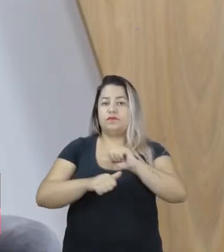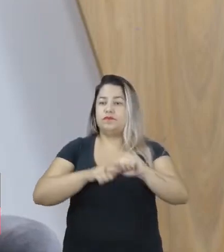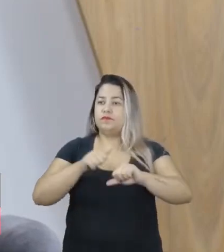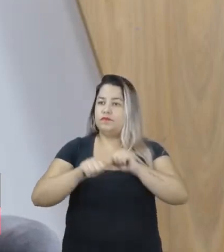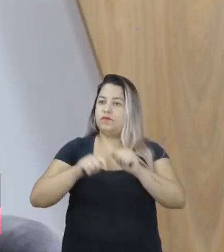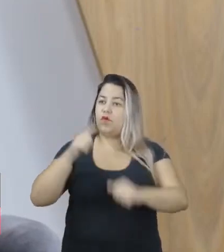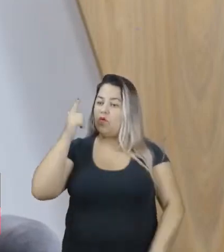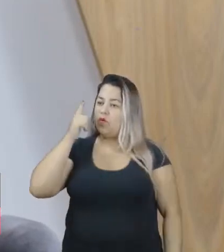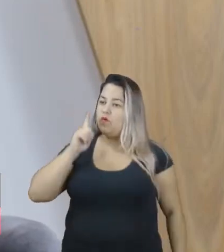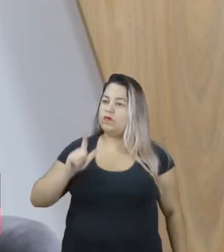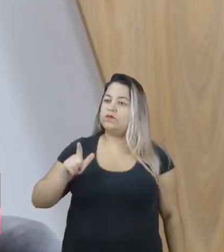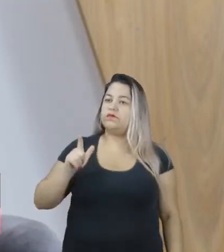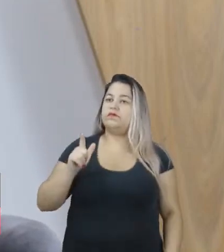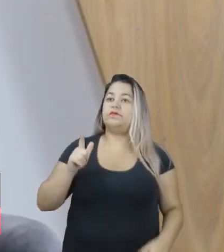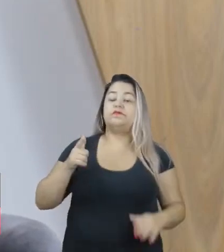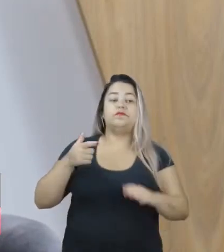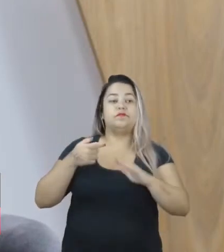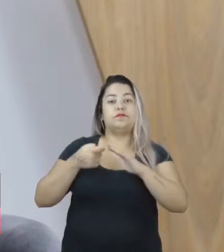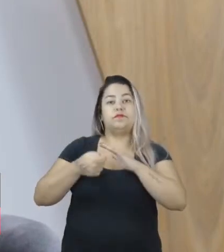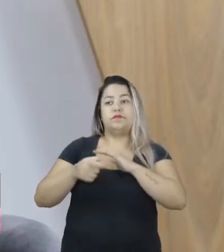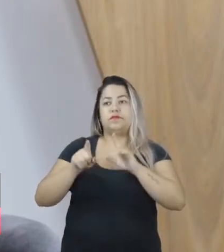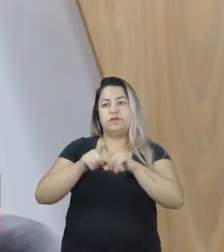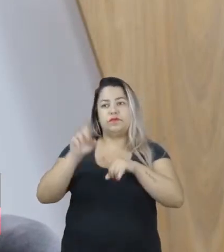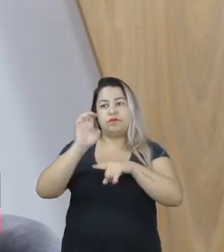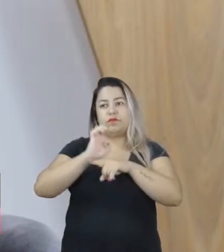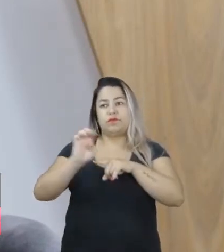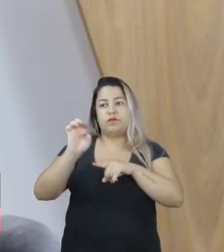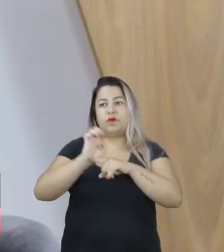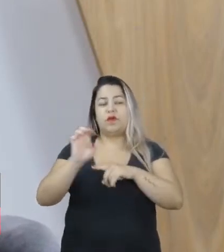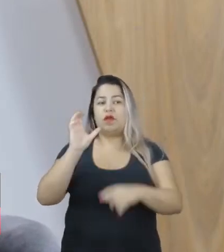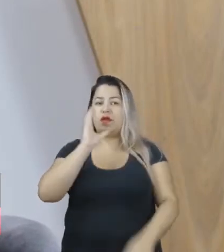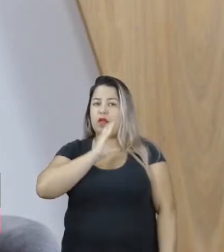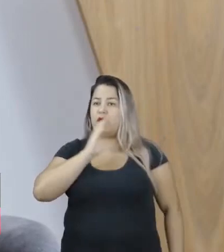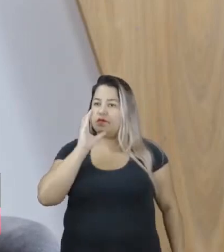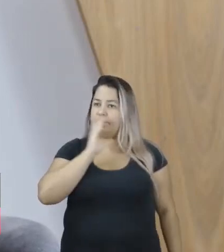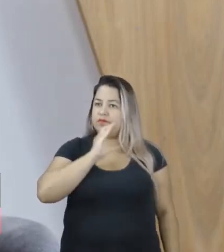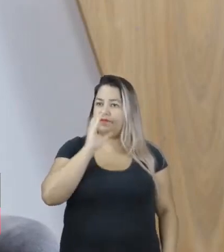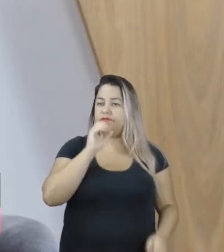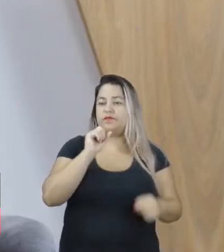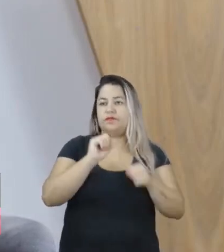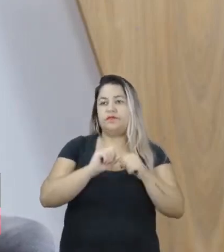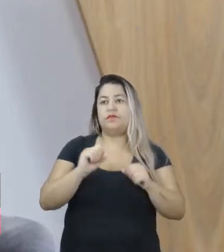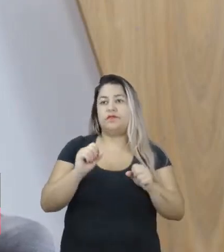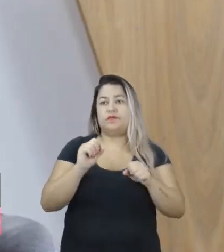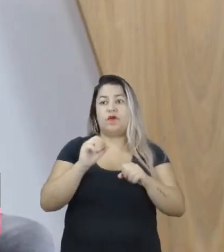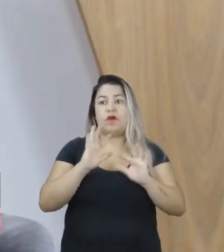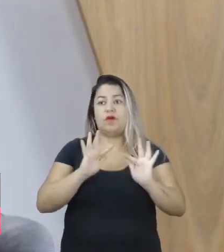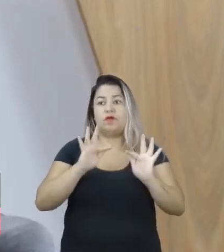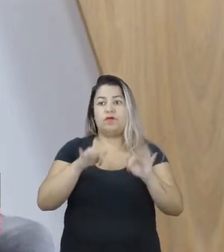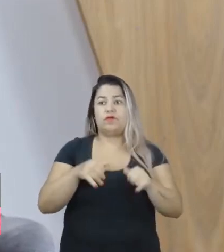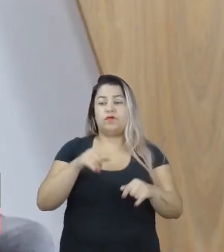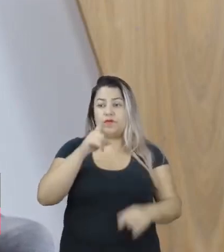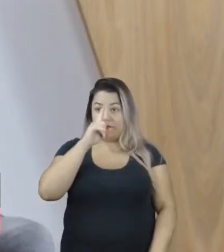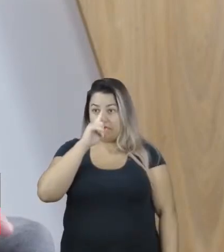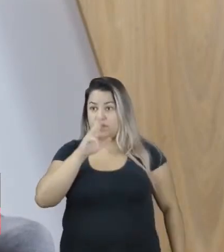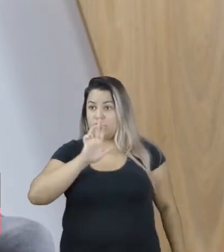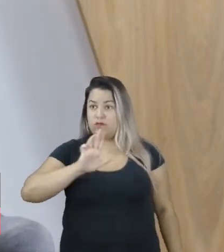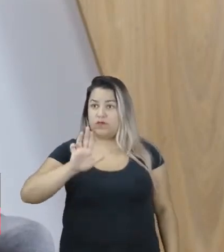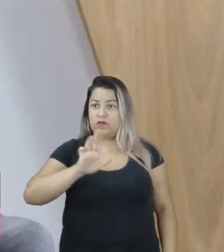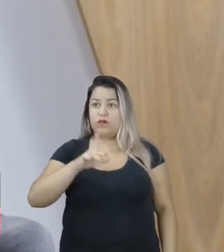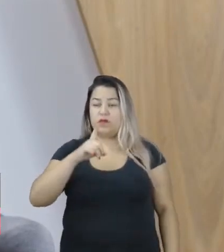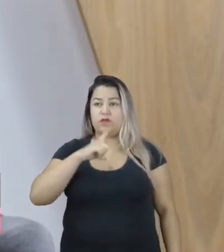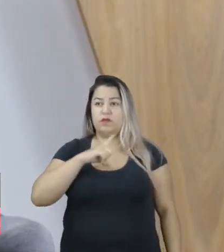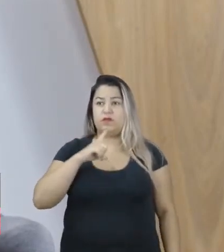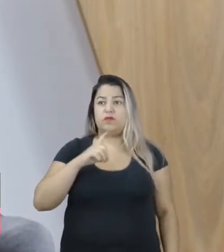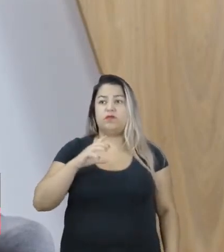conseguir financiando os estados para que eles possam acelerar o processo e fazer até o final do mandato do presidente Lula, que a gente vai ter essa carteira que